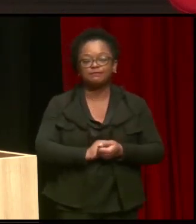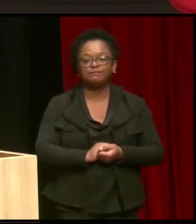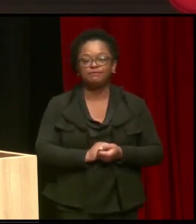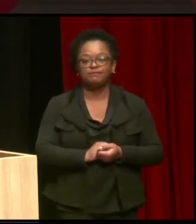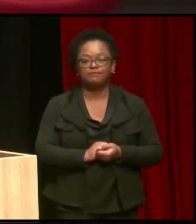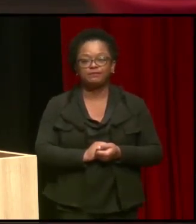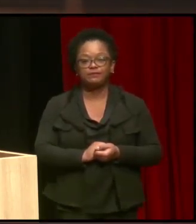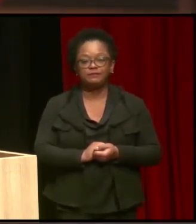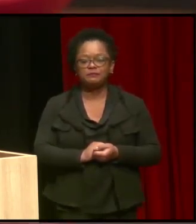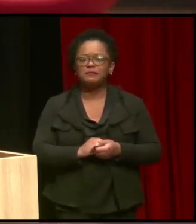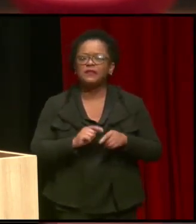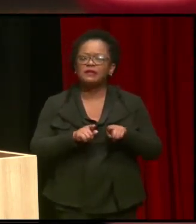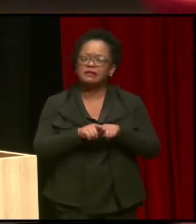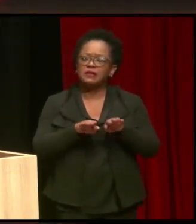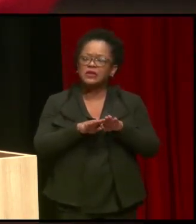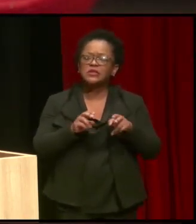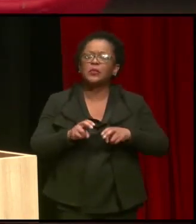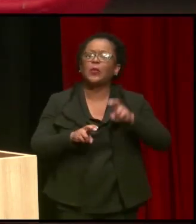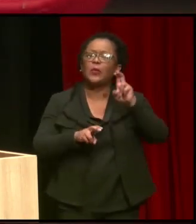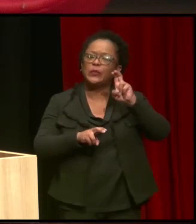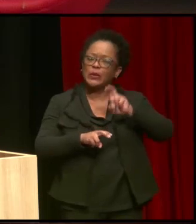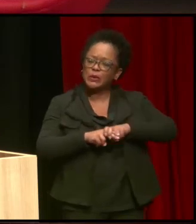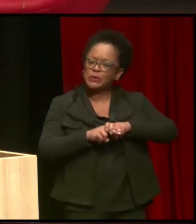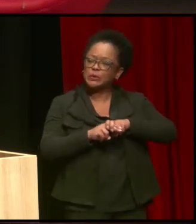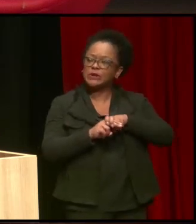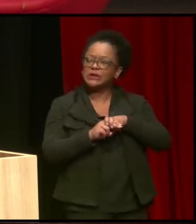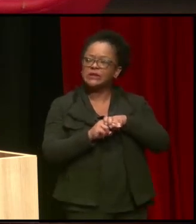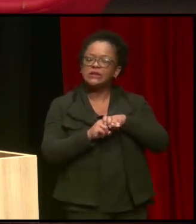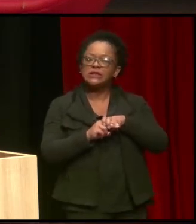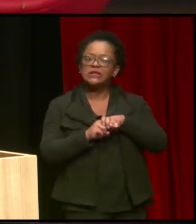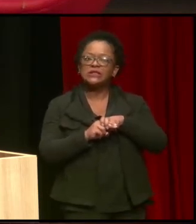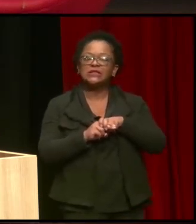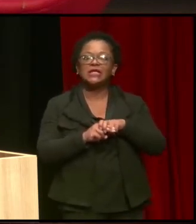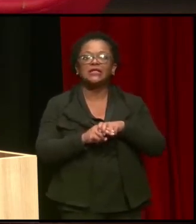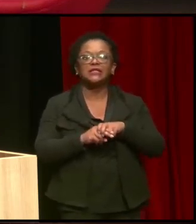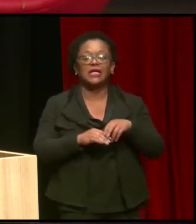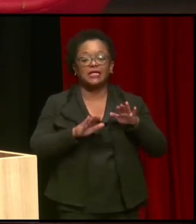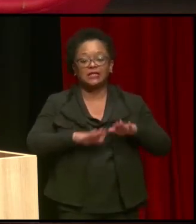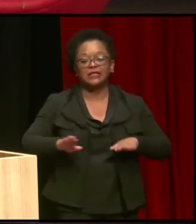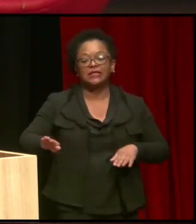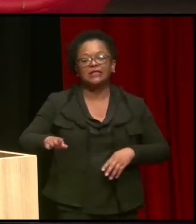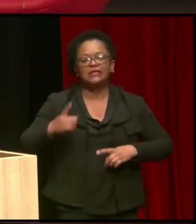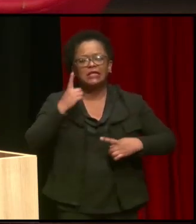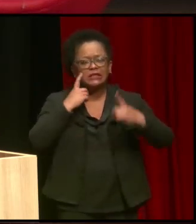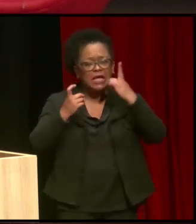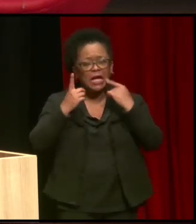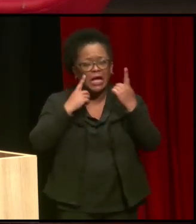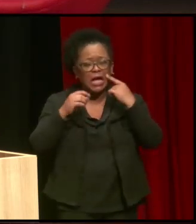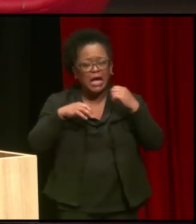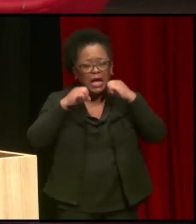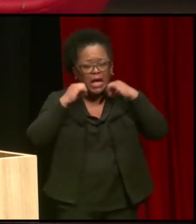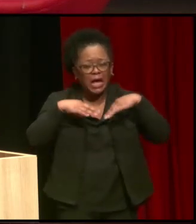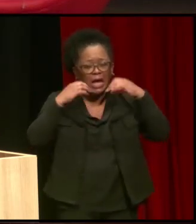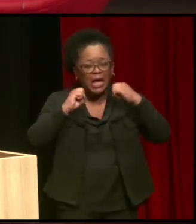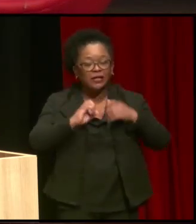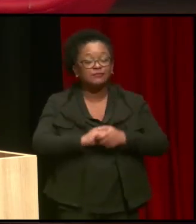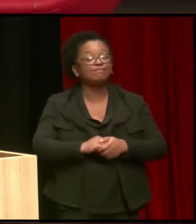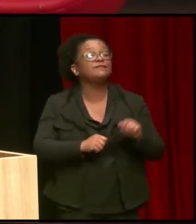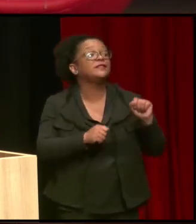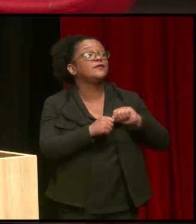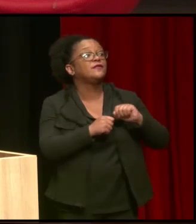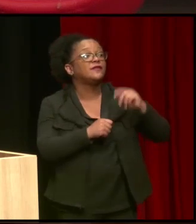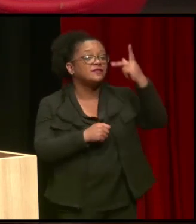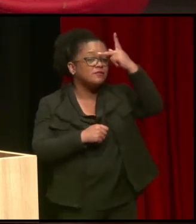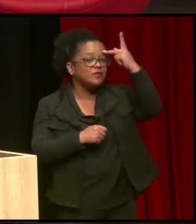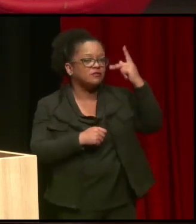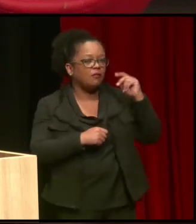lá no culto, sentadinho lá, né? Aí uma criança chora. O que todo mundo faz? Fala para mim. todo mundo começa a